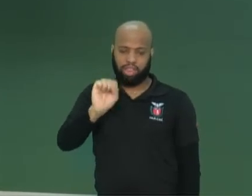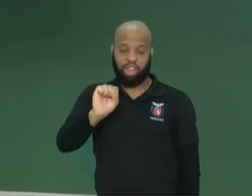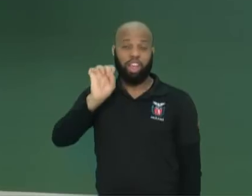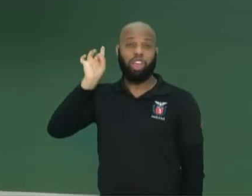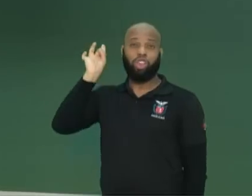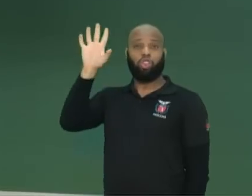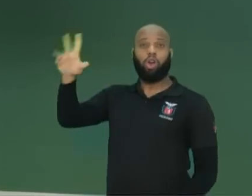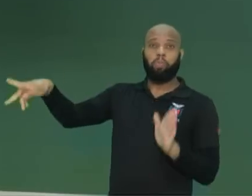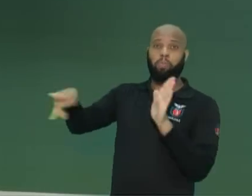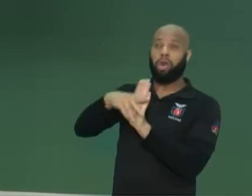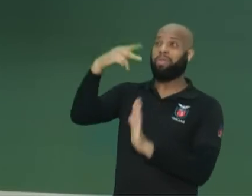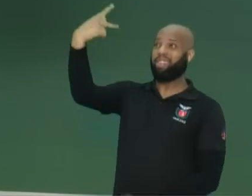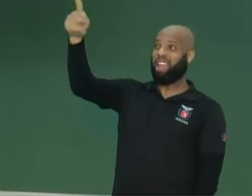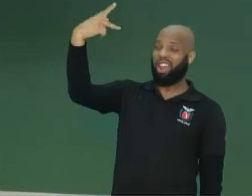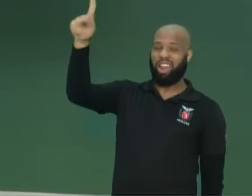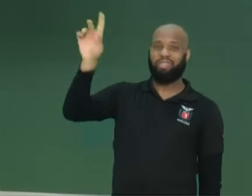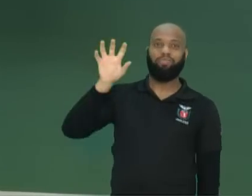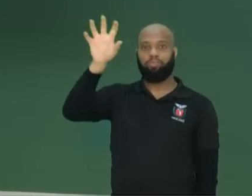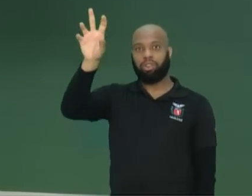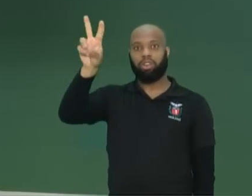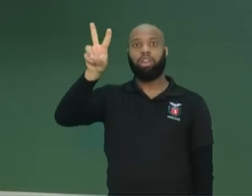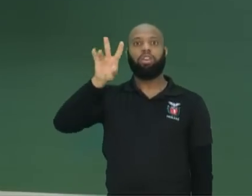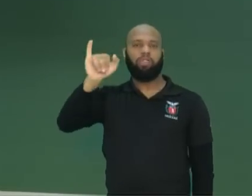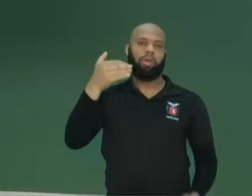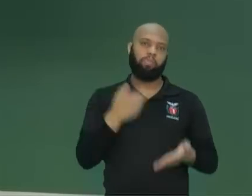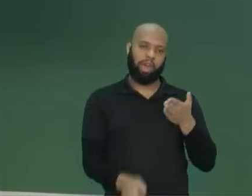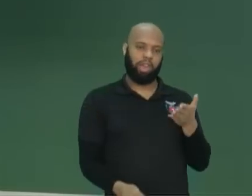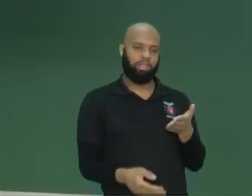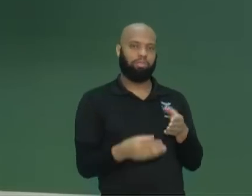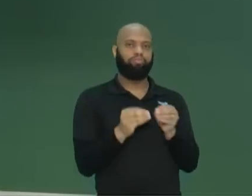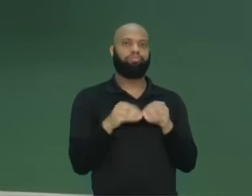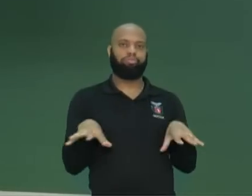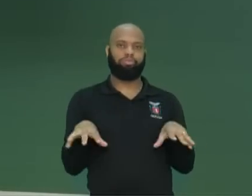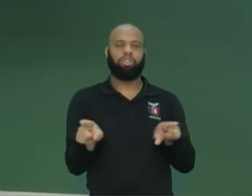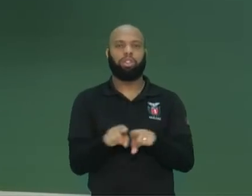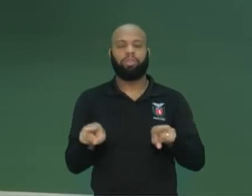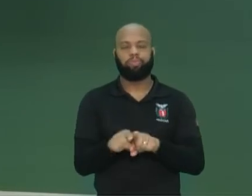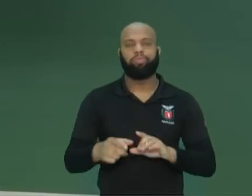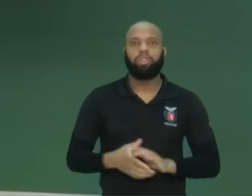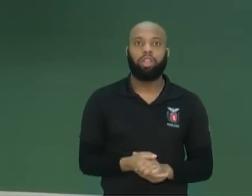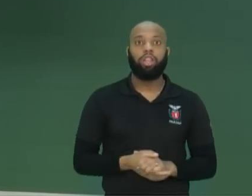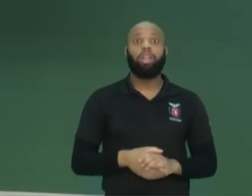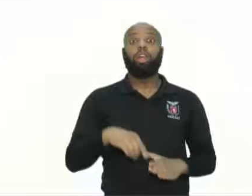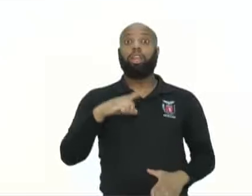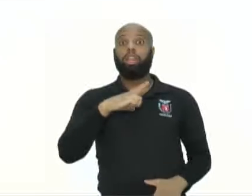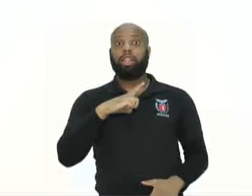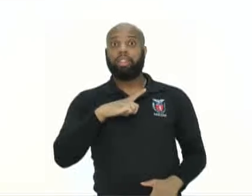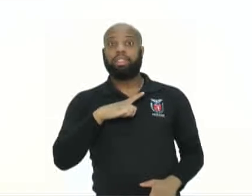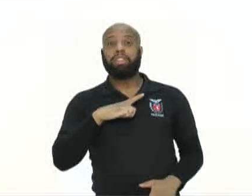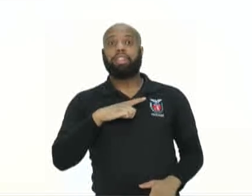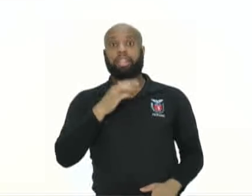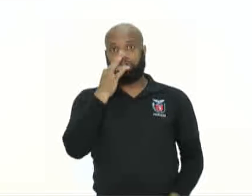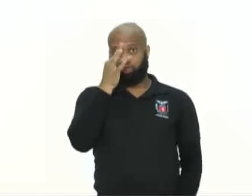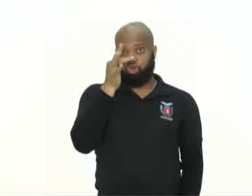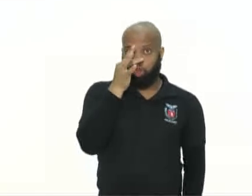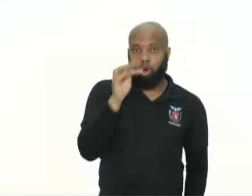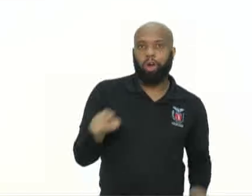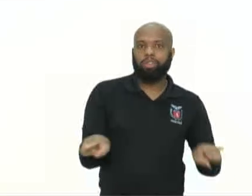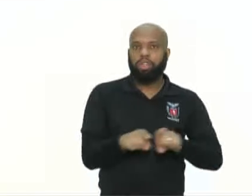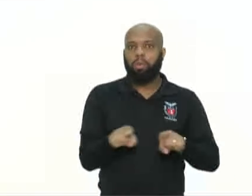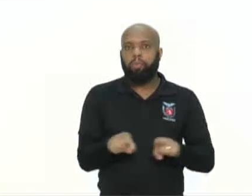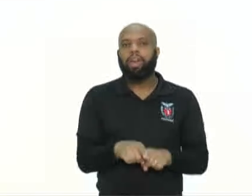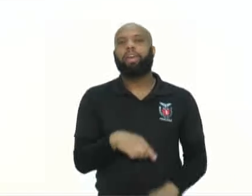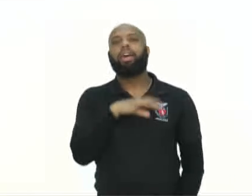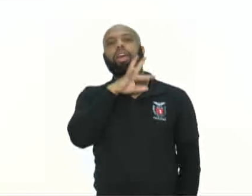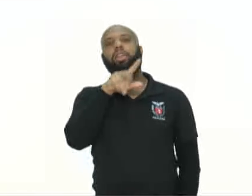existem só naquele lugar, são retiradas ali com desmatamento. Além disso, algumas espécies de plantas e animais não